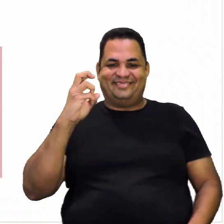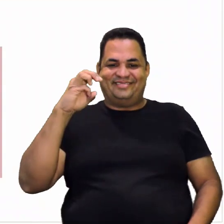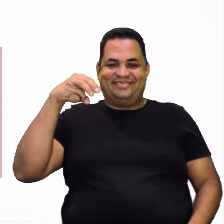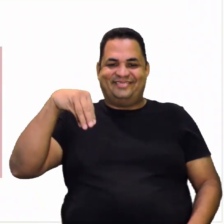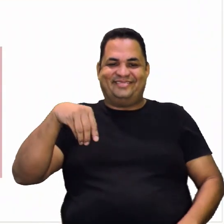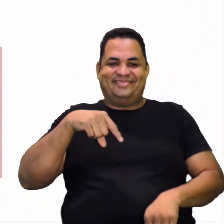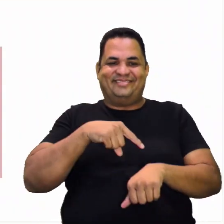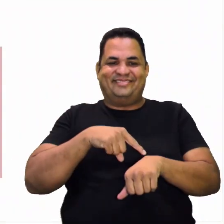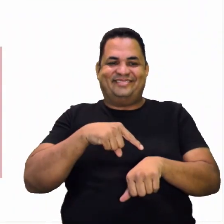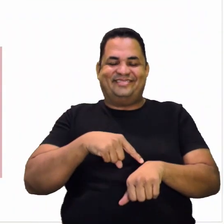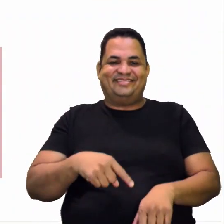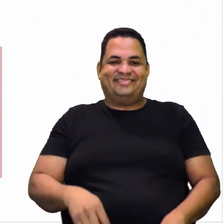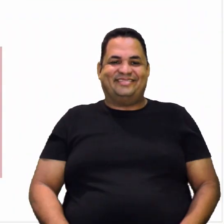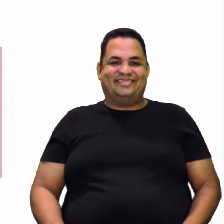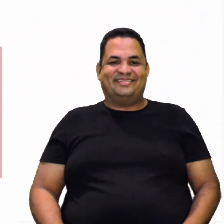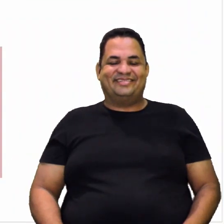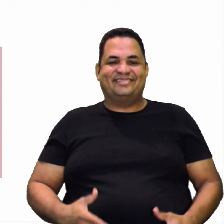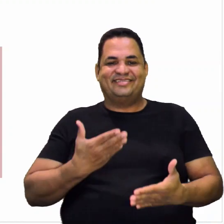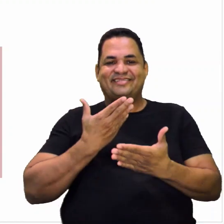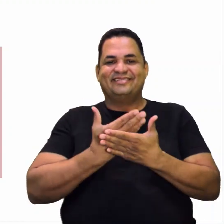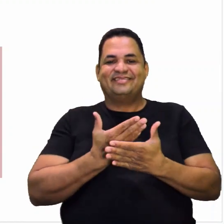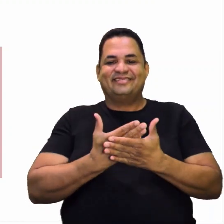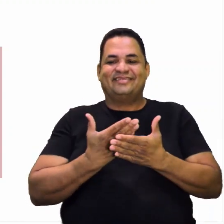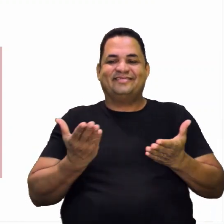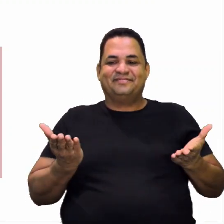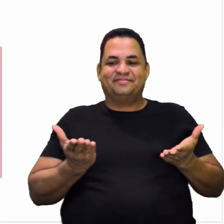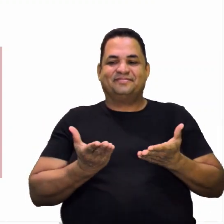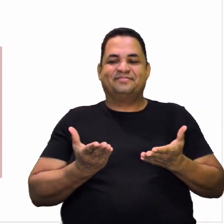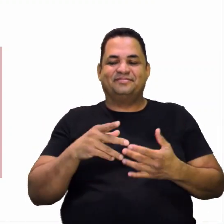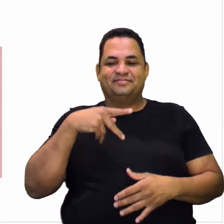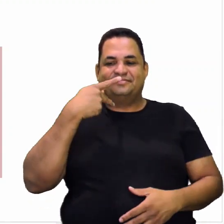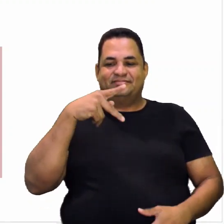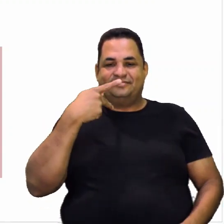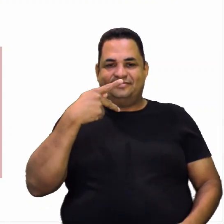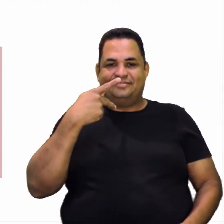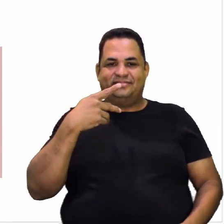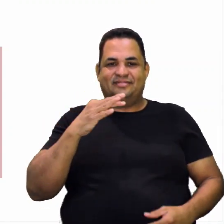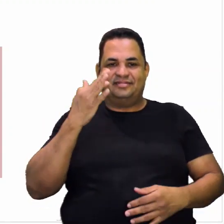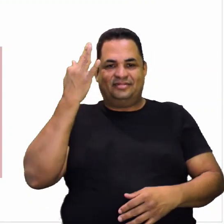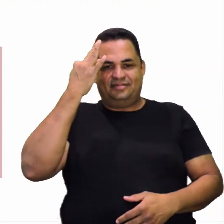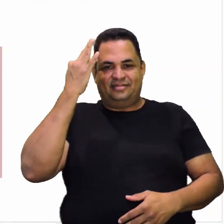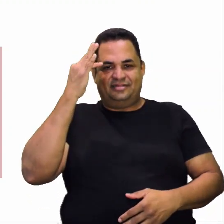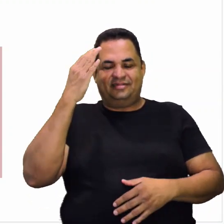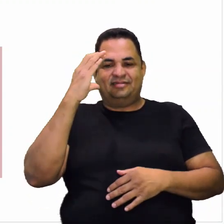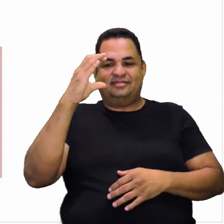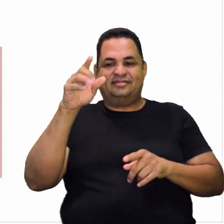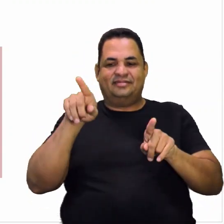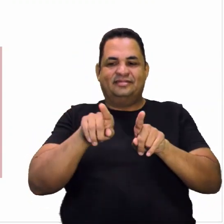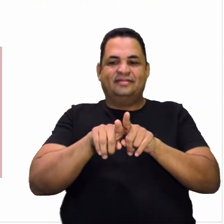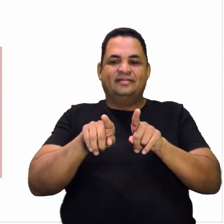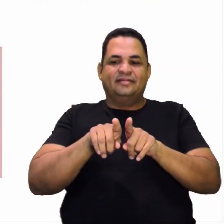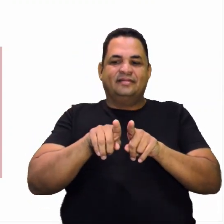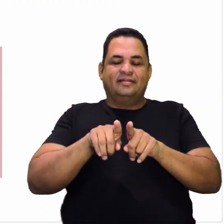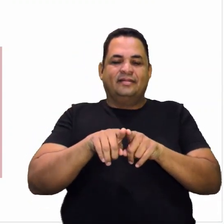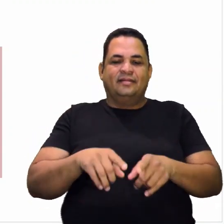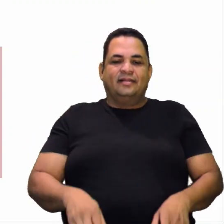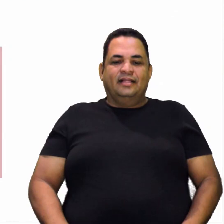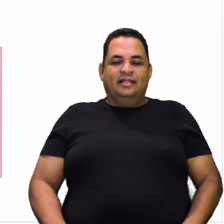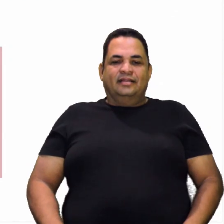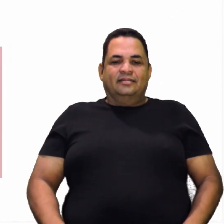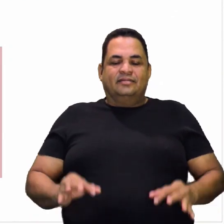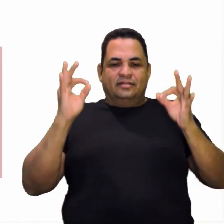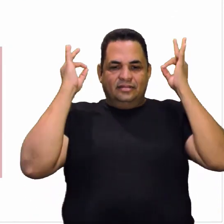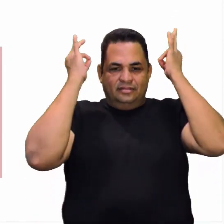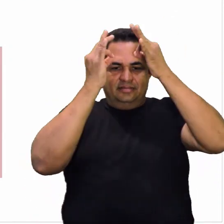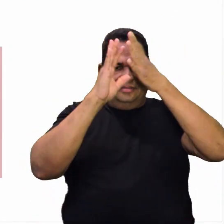minutos. Bom, na aula de hoje, eu falei sobre a filosofia, também é a ciência grega.